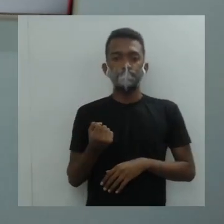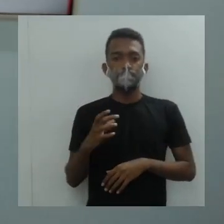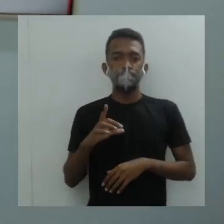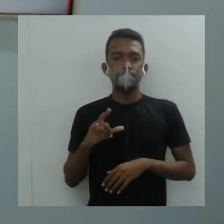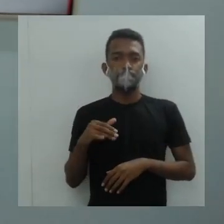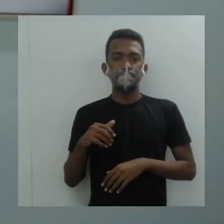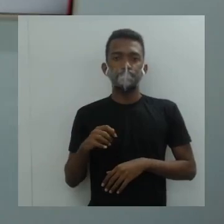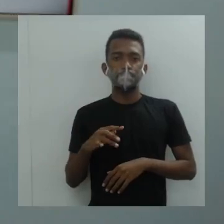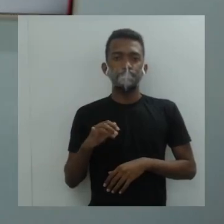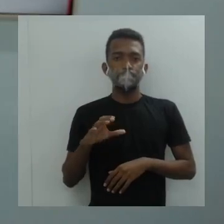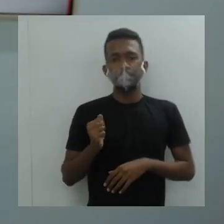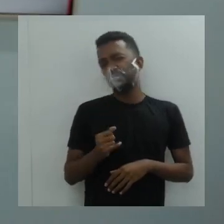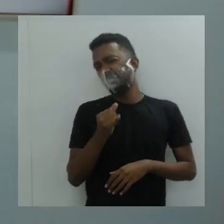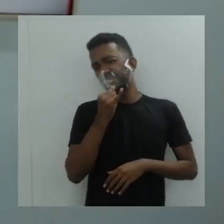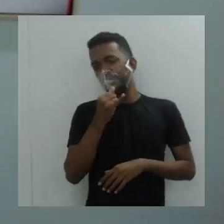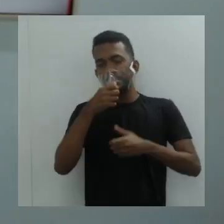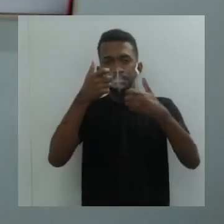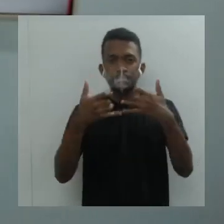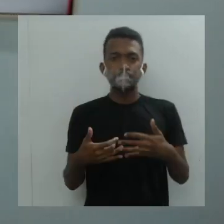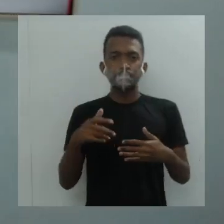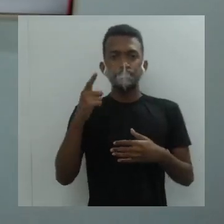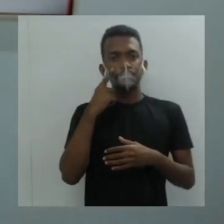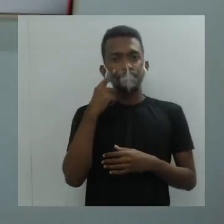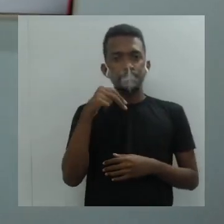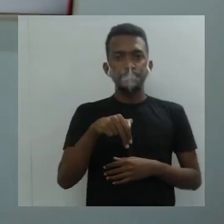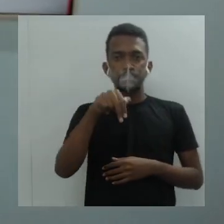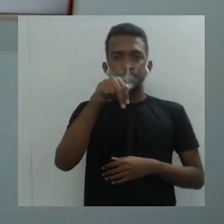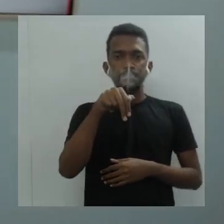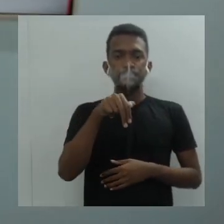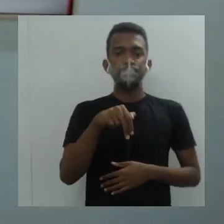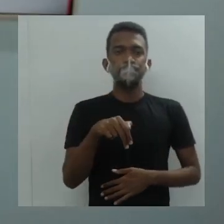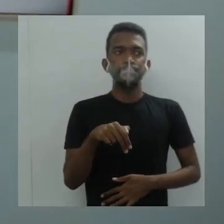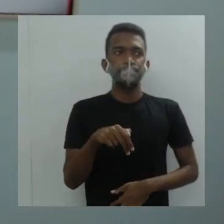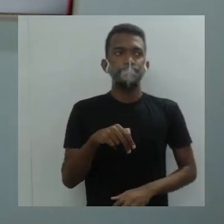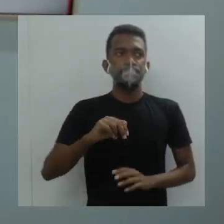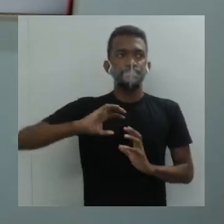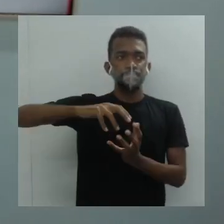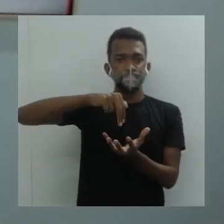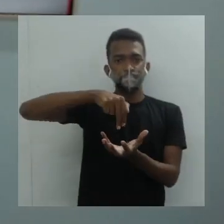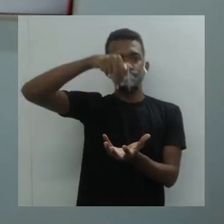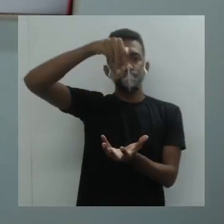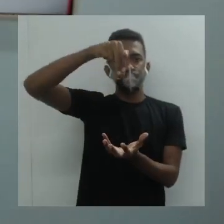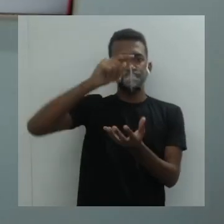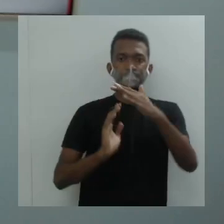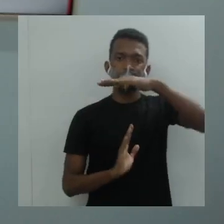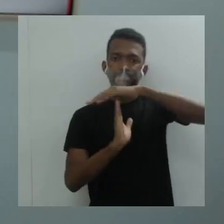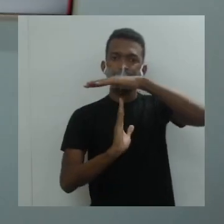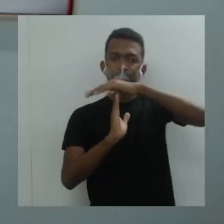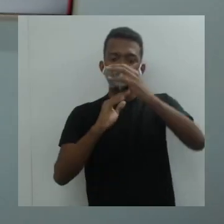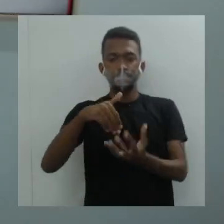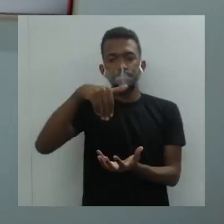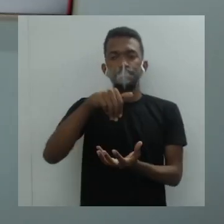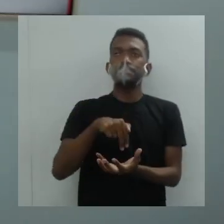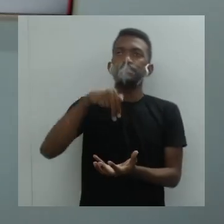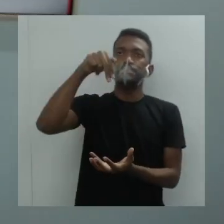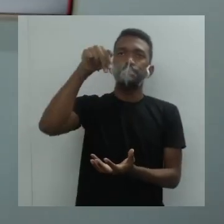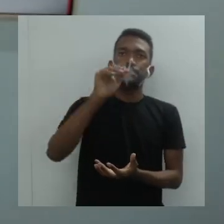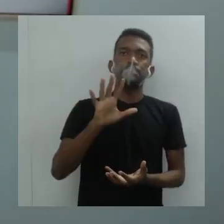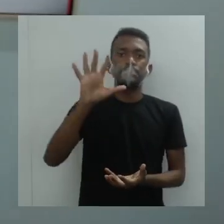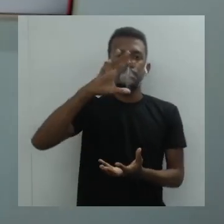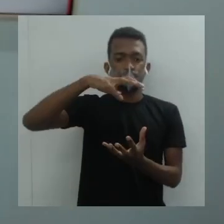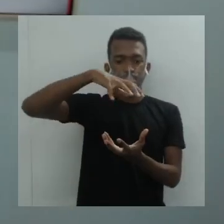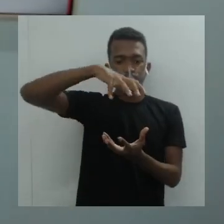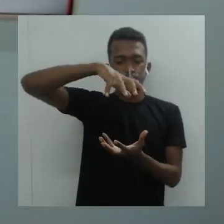gente imaginar, por exemplo, o norte, pensar no norte, vamos lá para cima, vamos lá para o Círculo